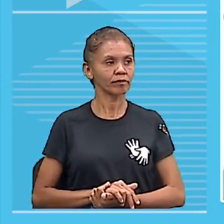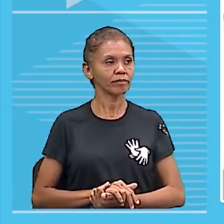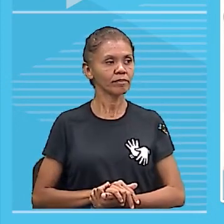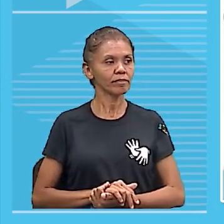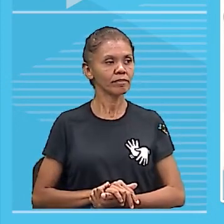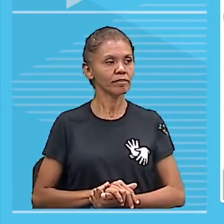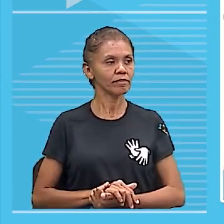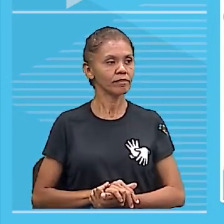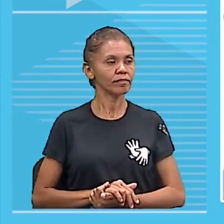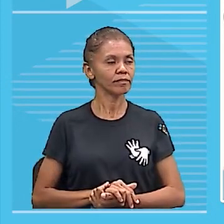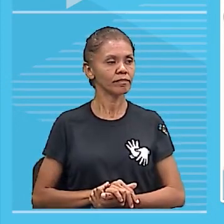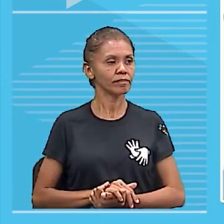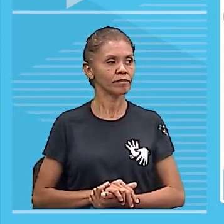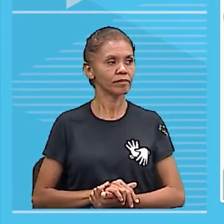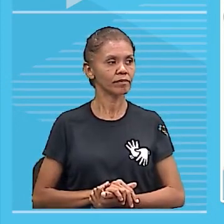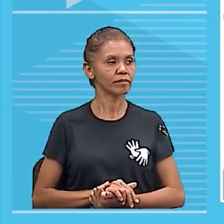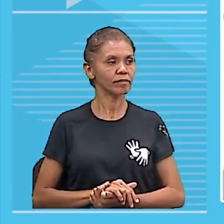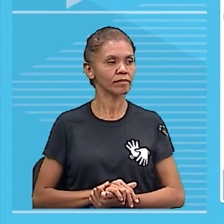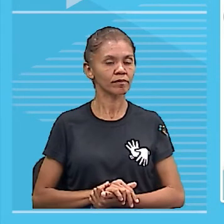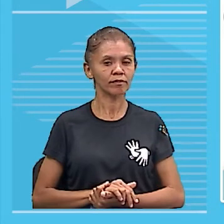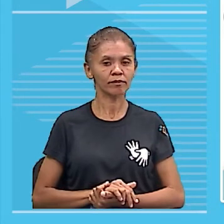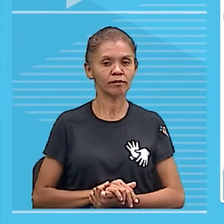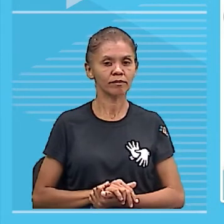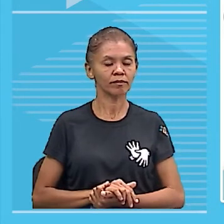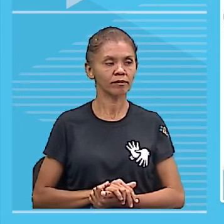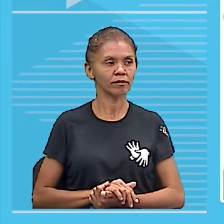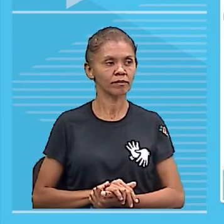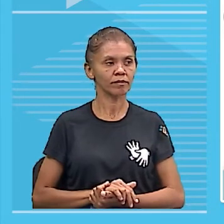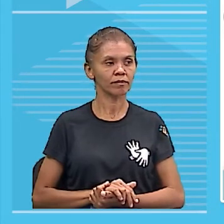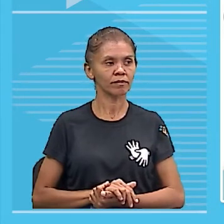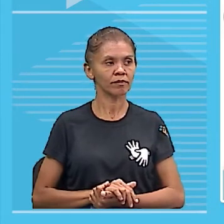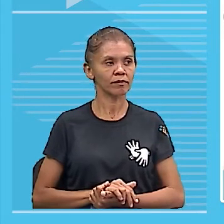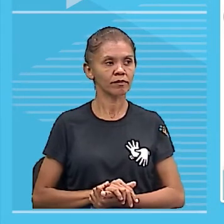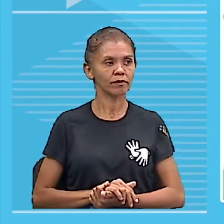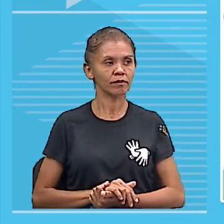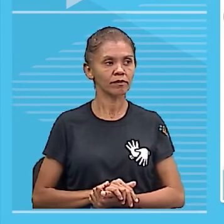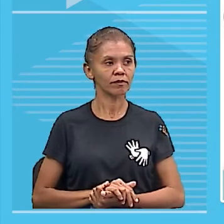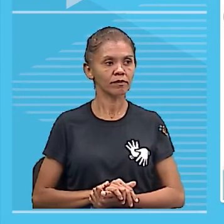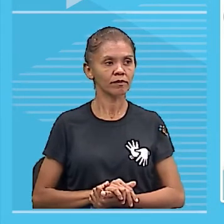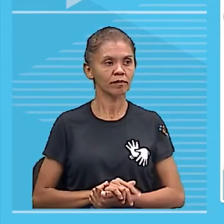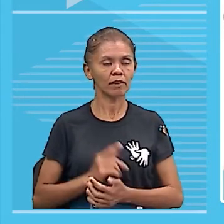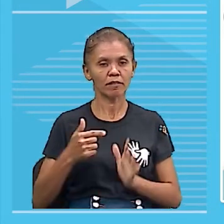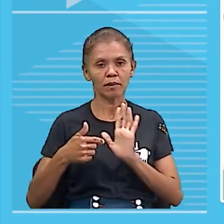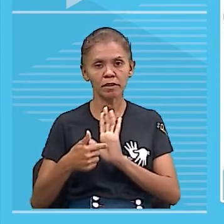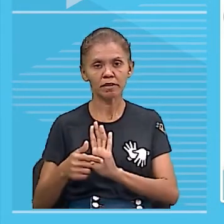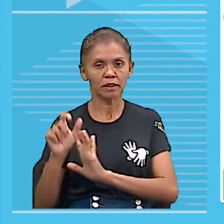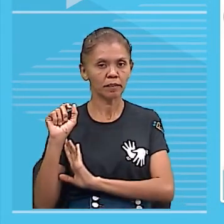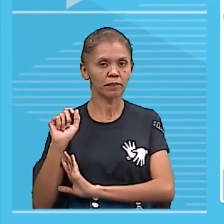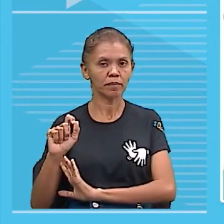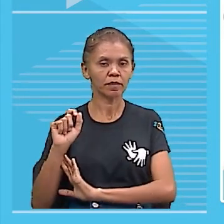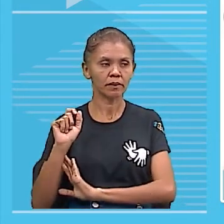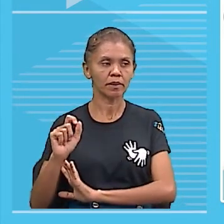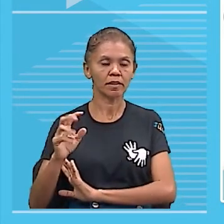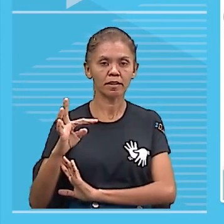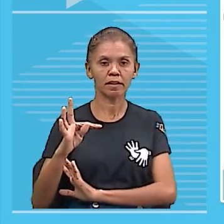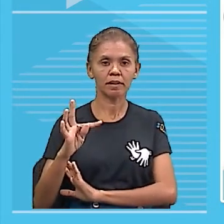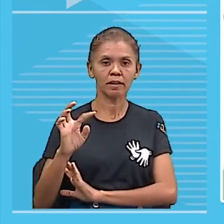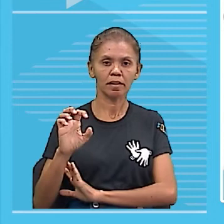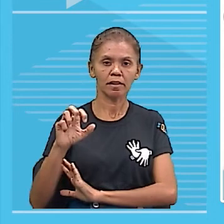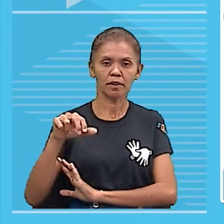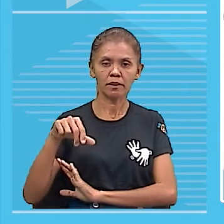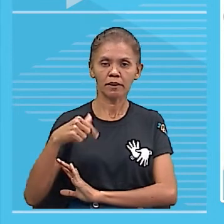Tá certo isso vai caracterizar tensões diferentes